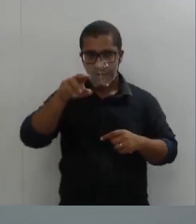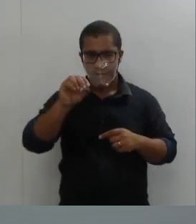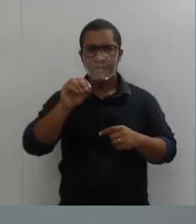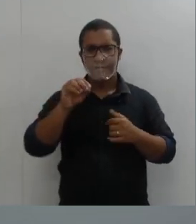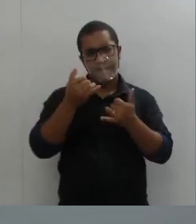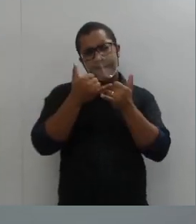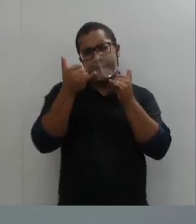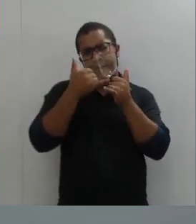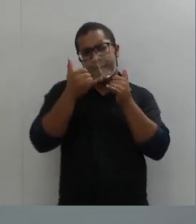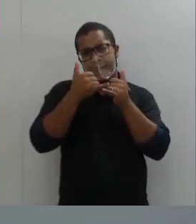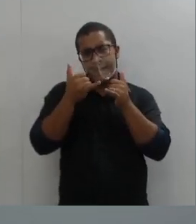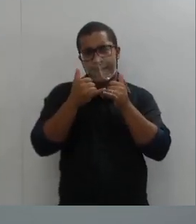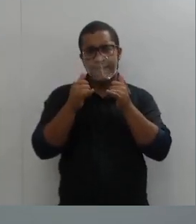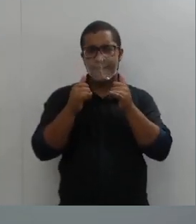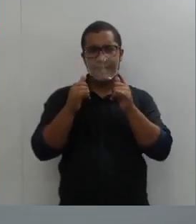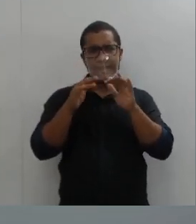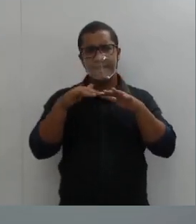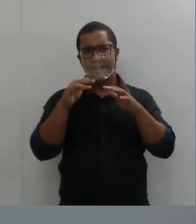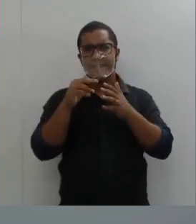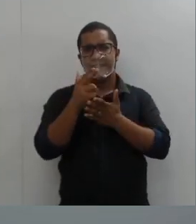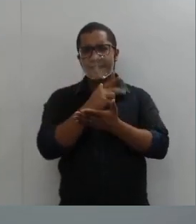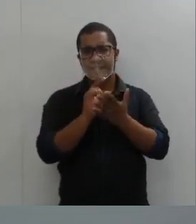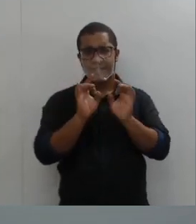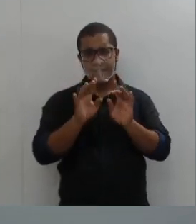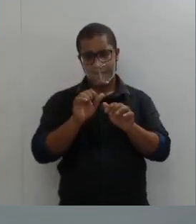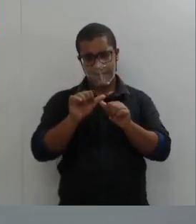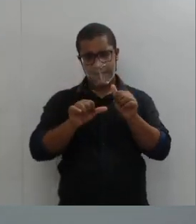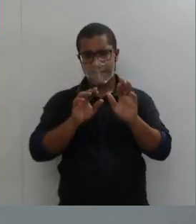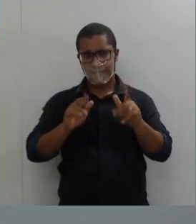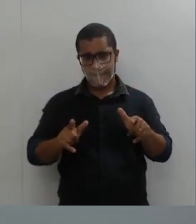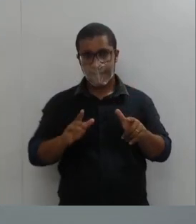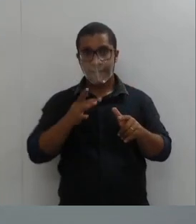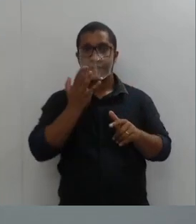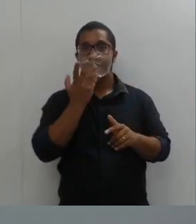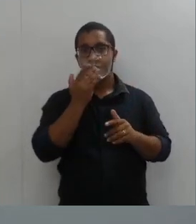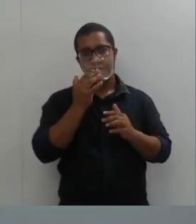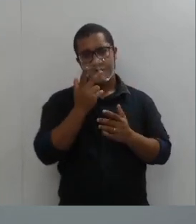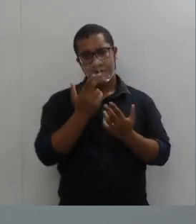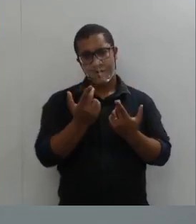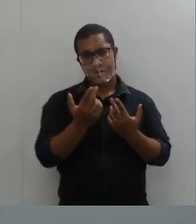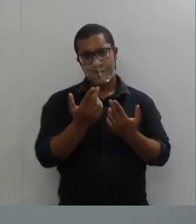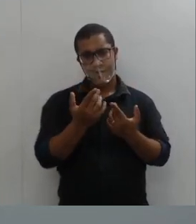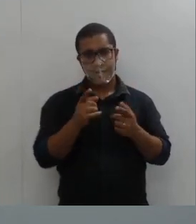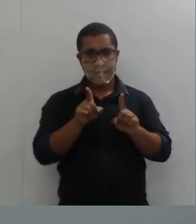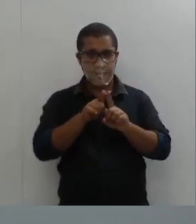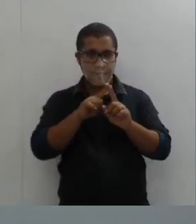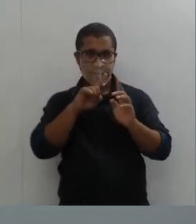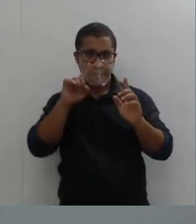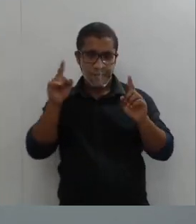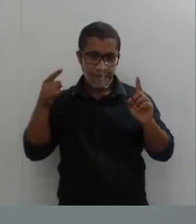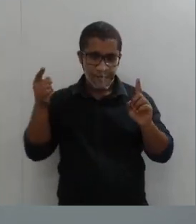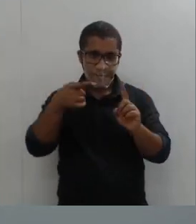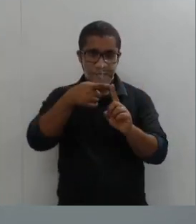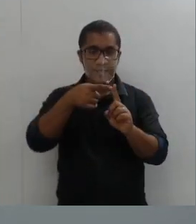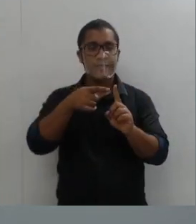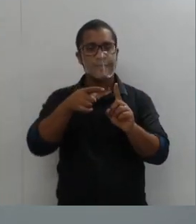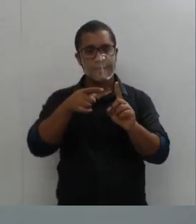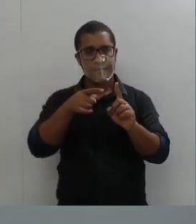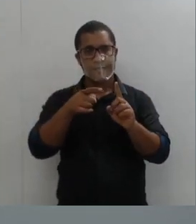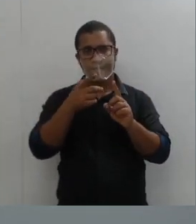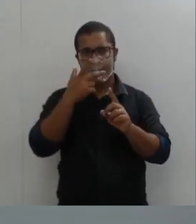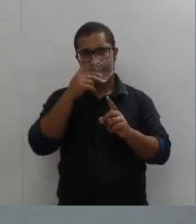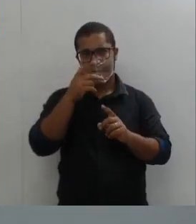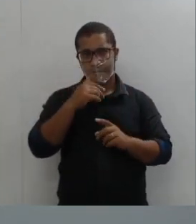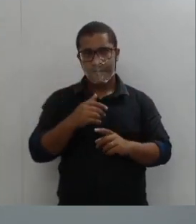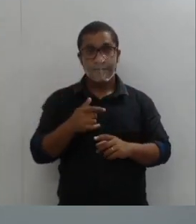que vai mudar é um desenho ou outro do baralho, mas as cores também permanecem e os objetivos também, né? Vamos lá